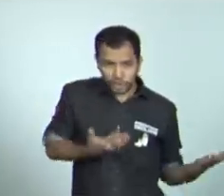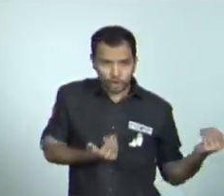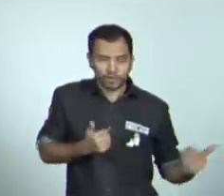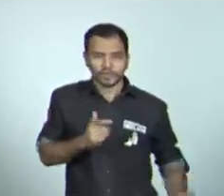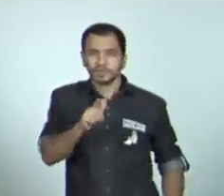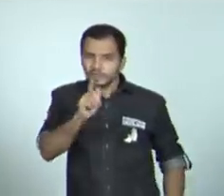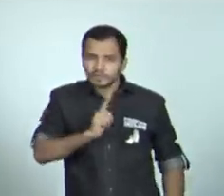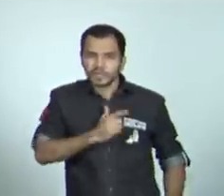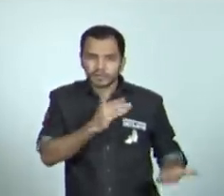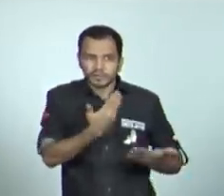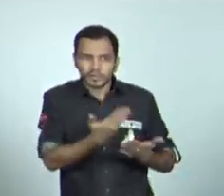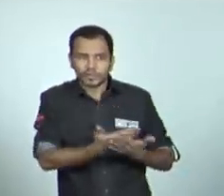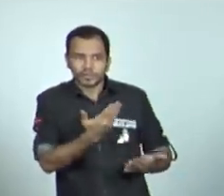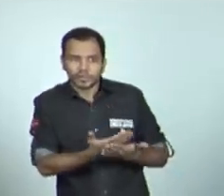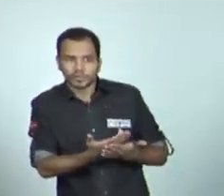aluno